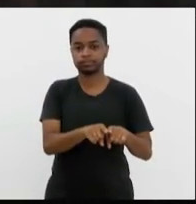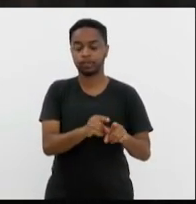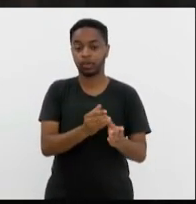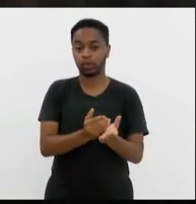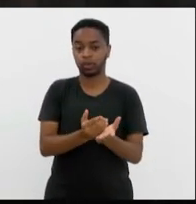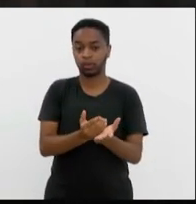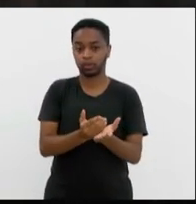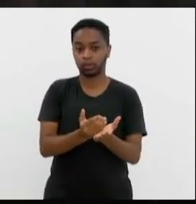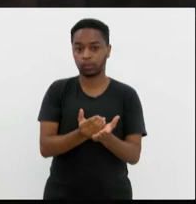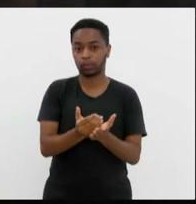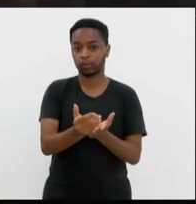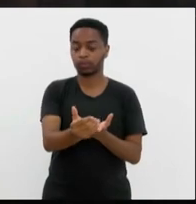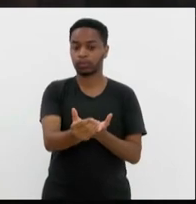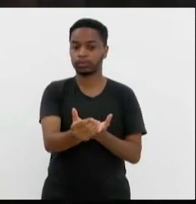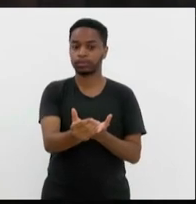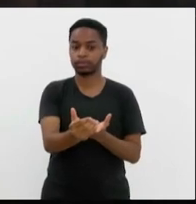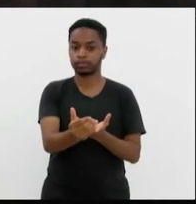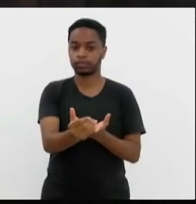início a essa